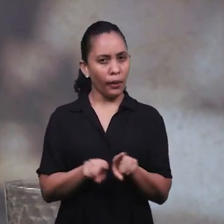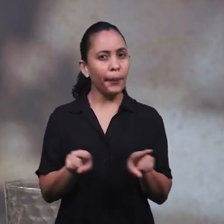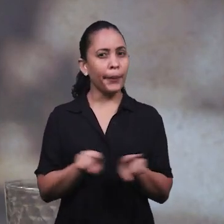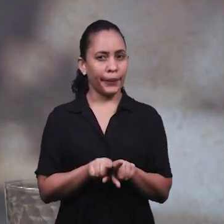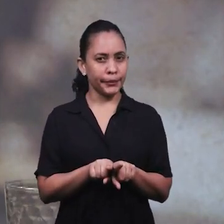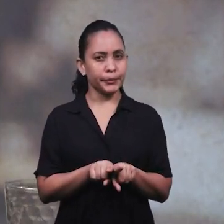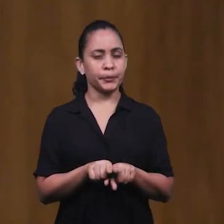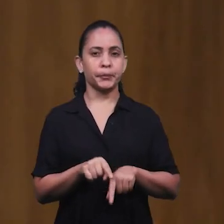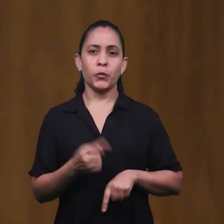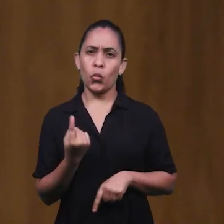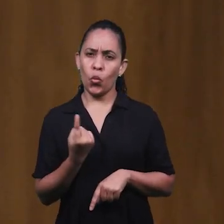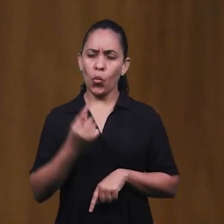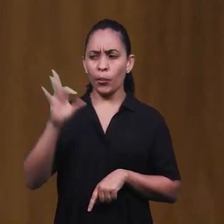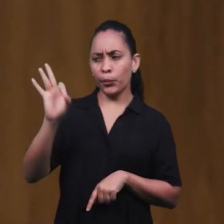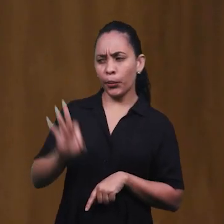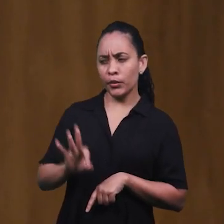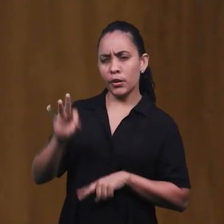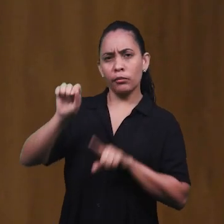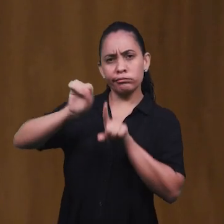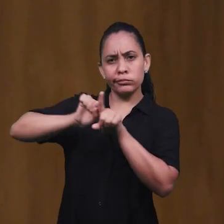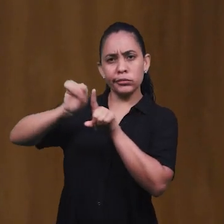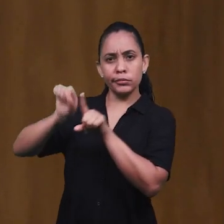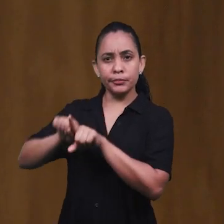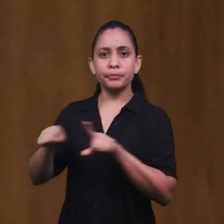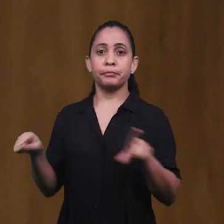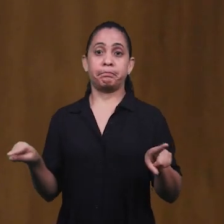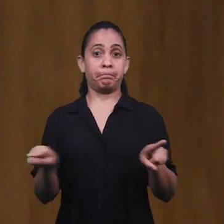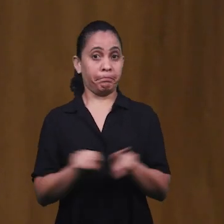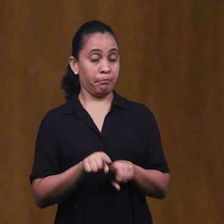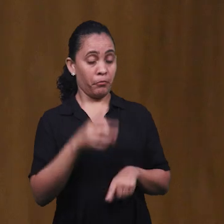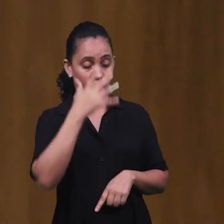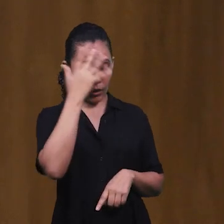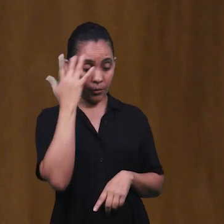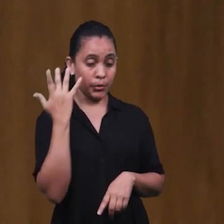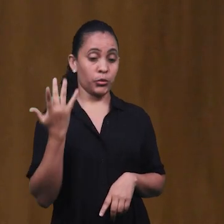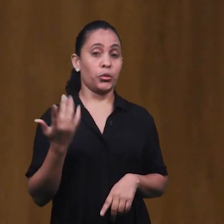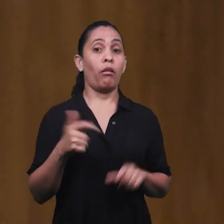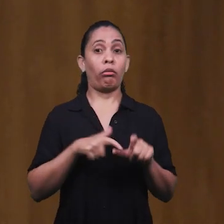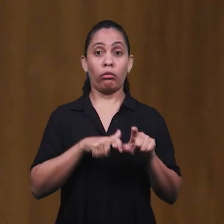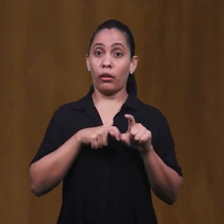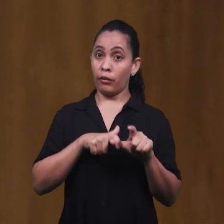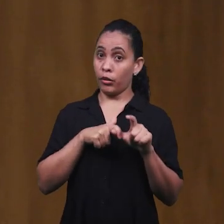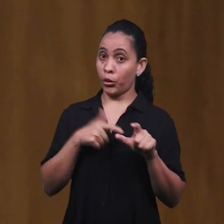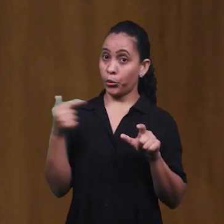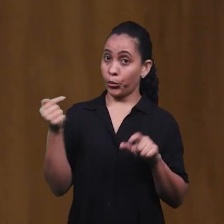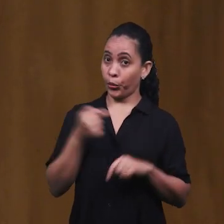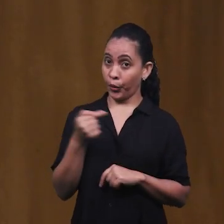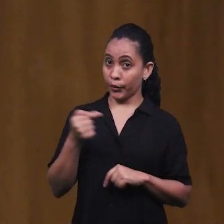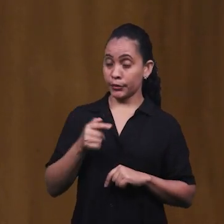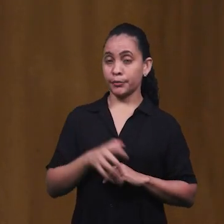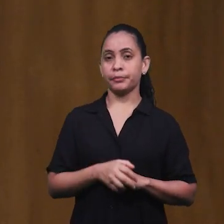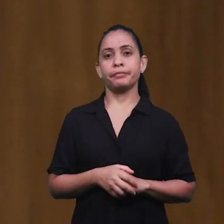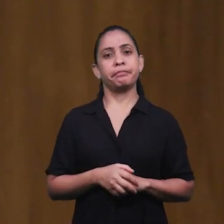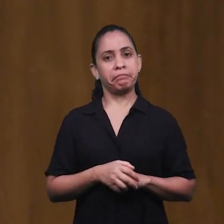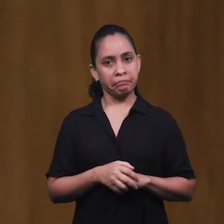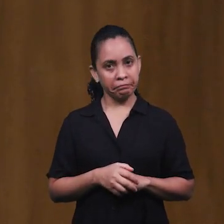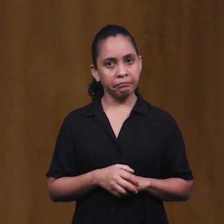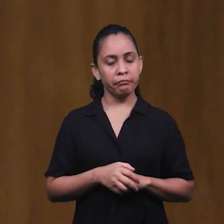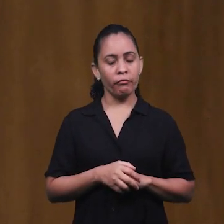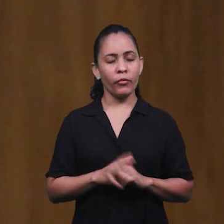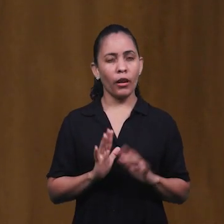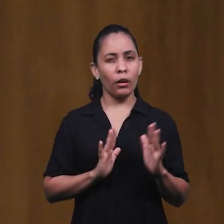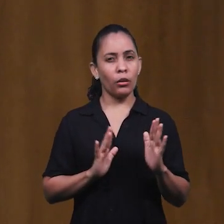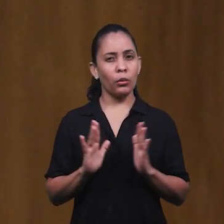ao mês. E no caso do inadimplente ali, digamos assim, a pessoa que já está numa